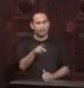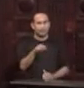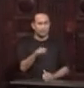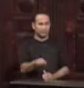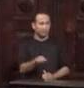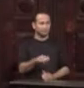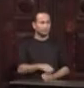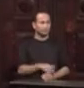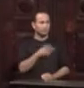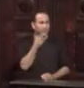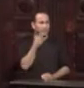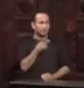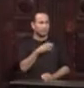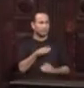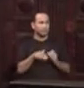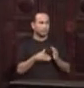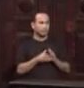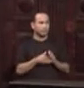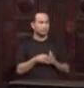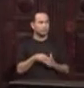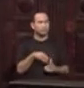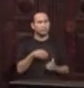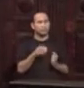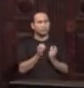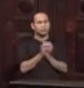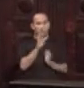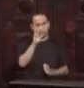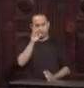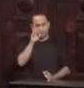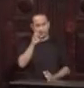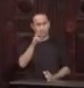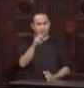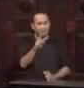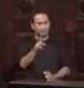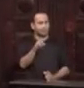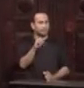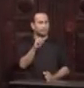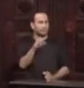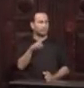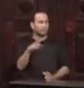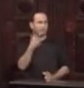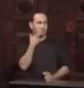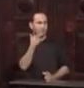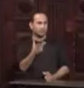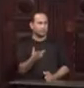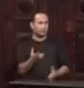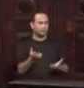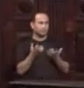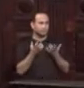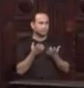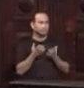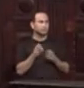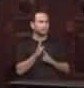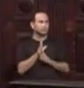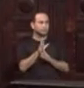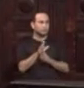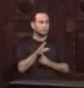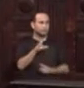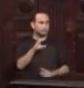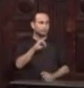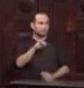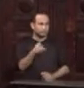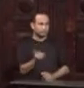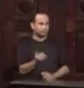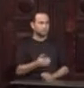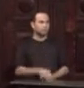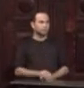a comunicação durante a ordem do dia ao líder do PSOL, que a bancada pretende subscrever o requerimento que vocês devem apresentar à CCJ em